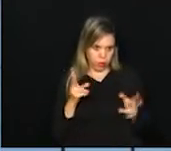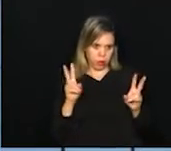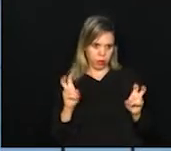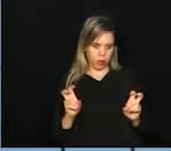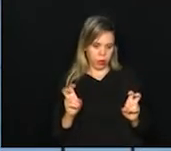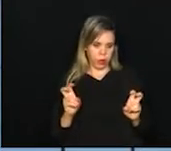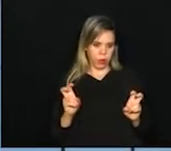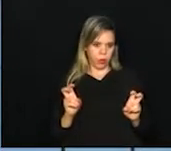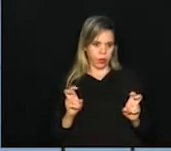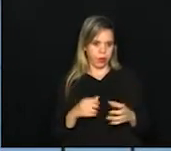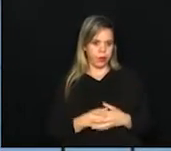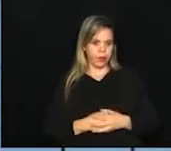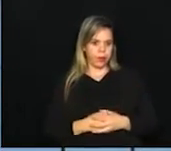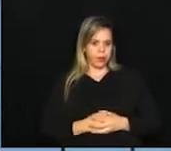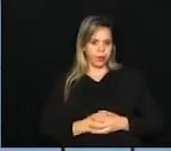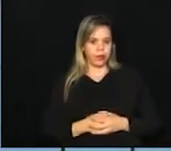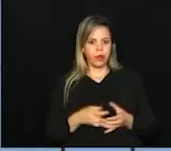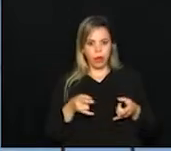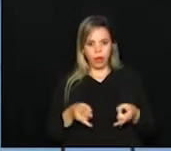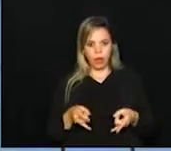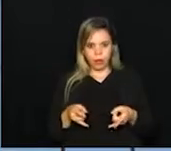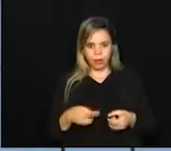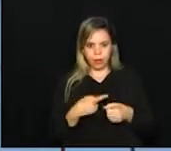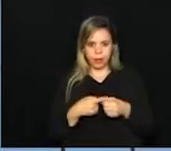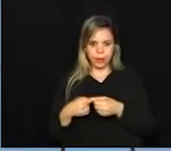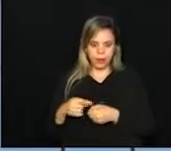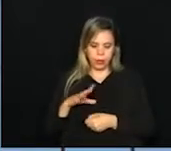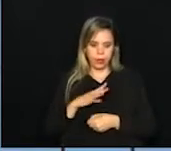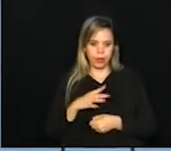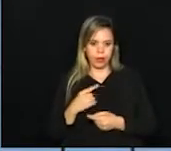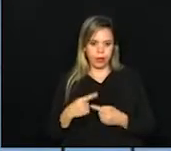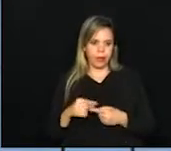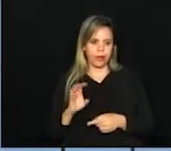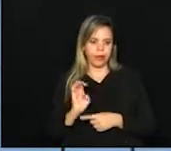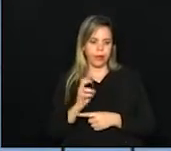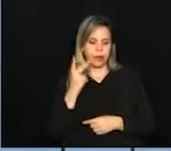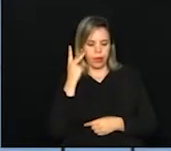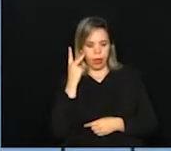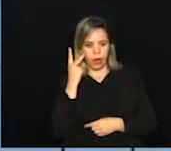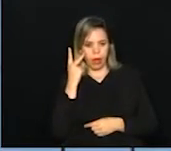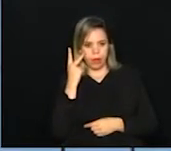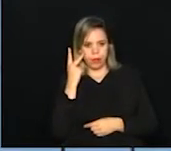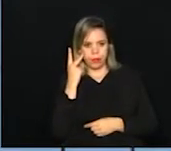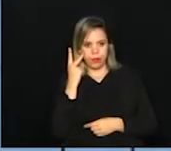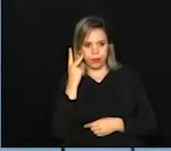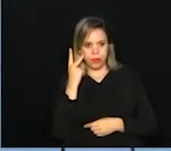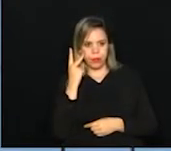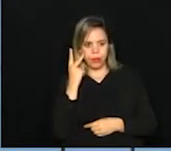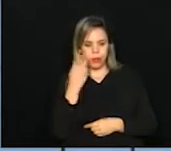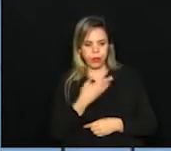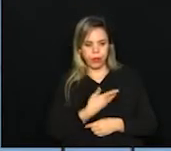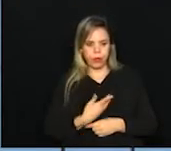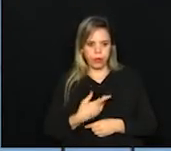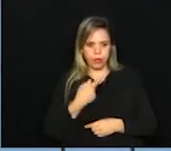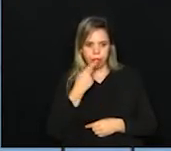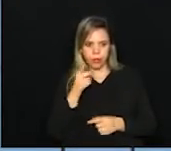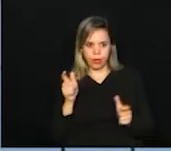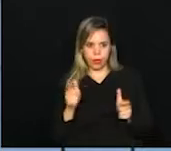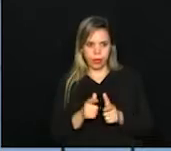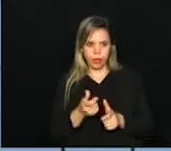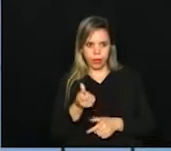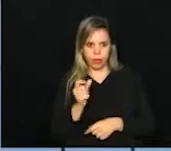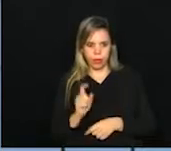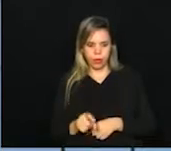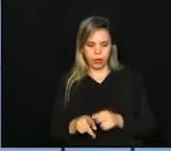sobre a questão dos leitos regionais, é porque no estado de São Paulo, de acordo com o governo, são menos de 6